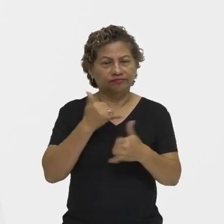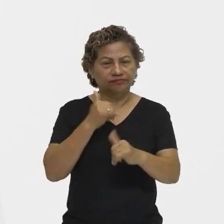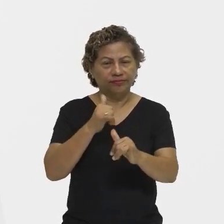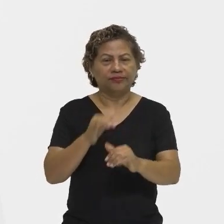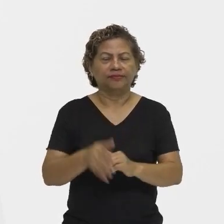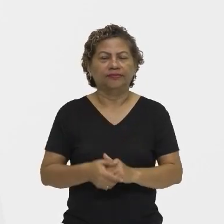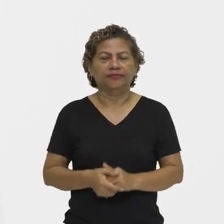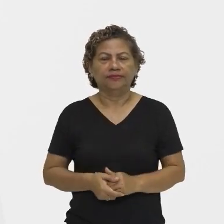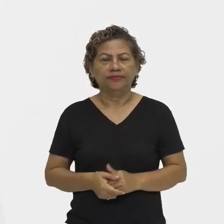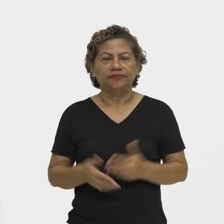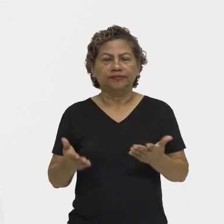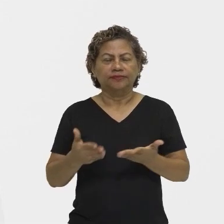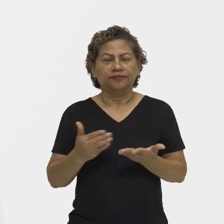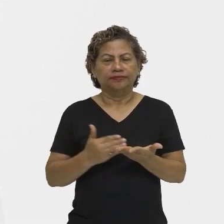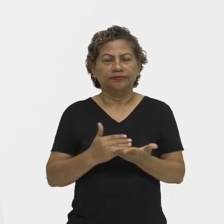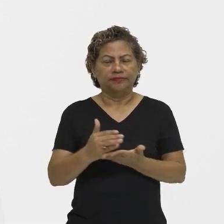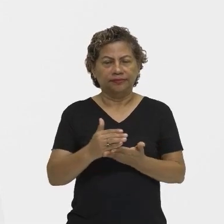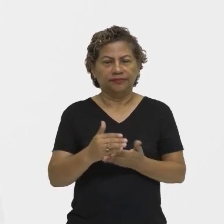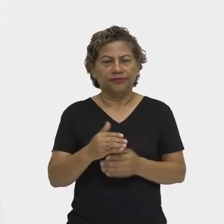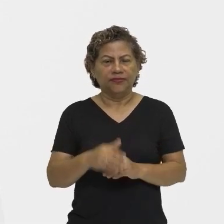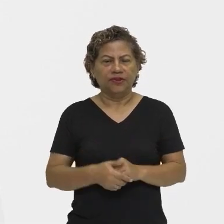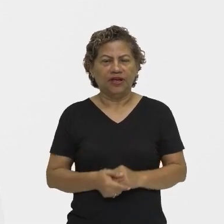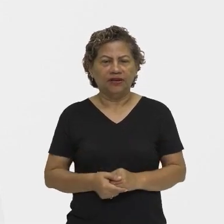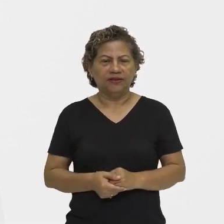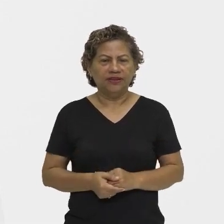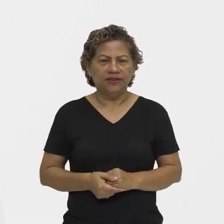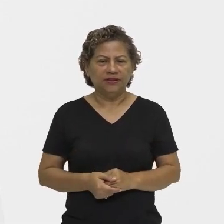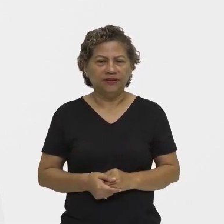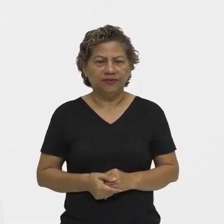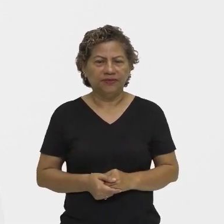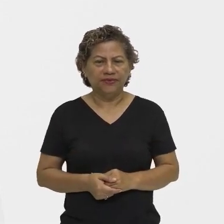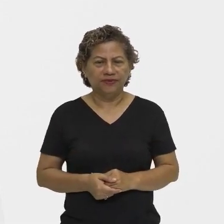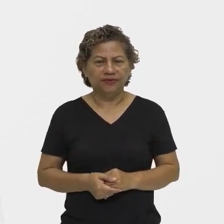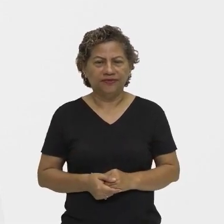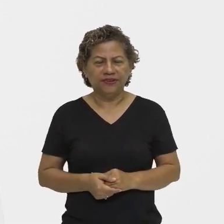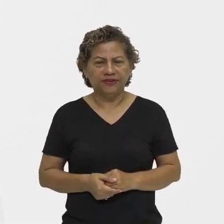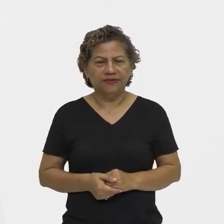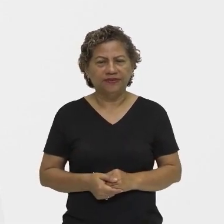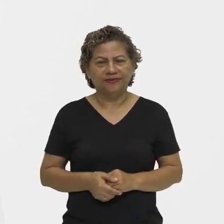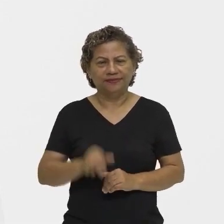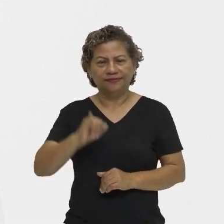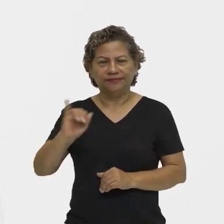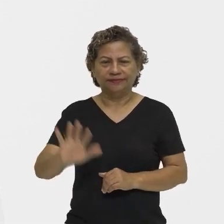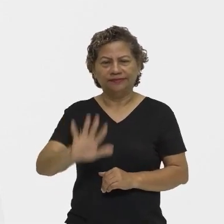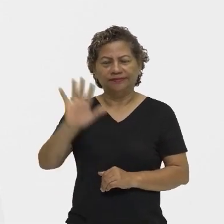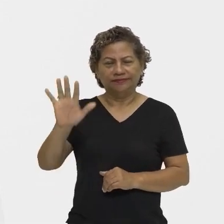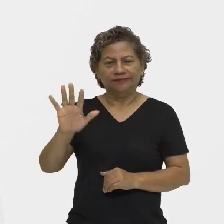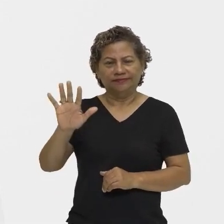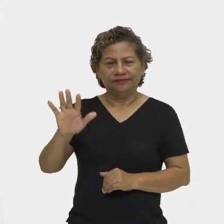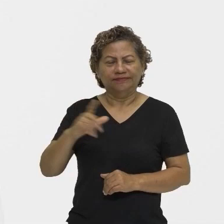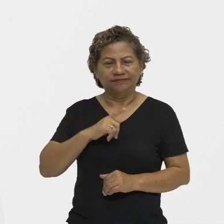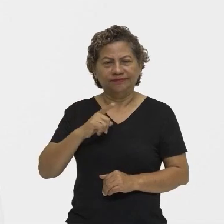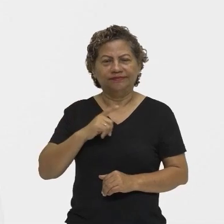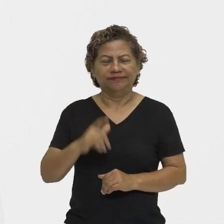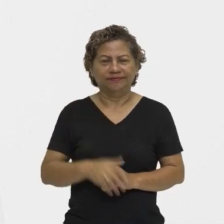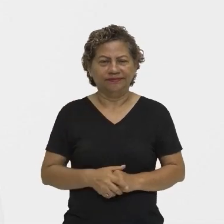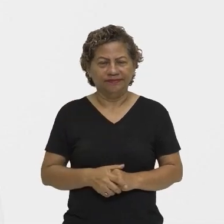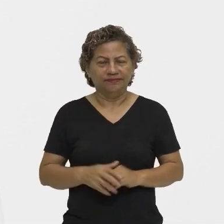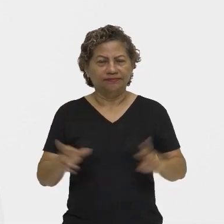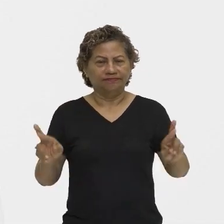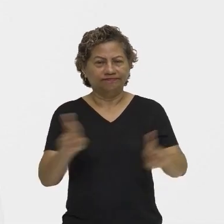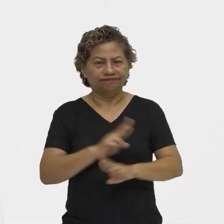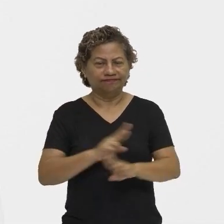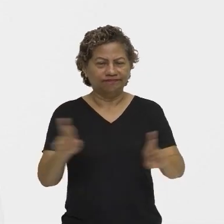tem aí, para iniciar esse pequeno mosaico aí, mostrando algumas imagens que estão relacionando